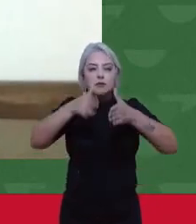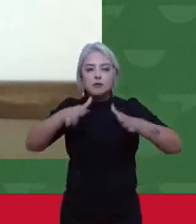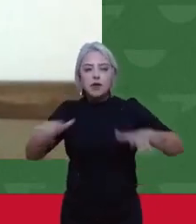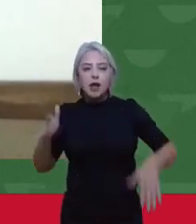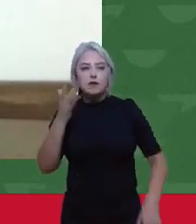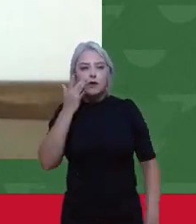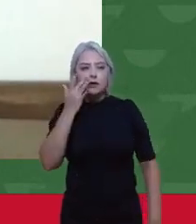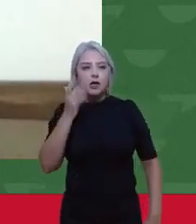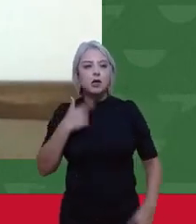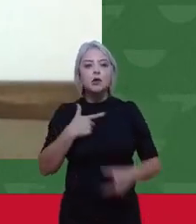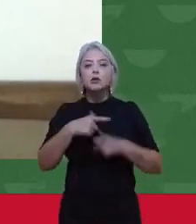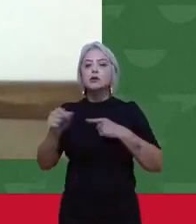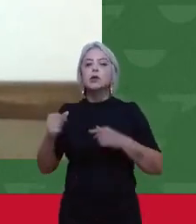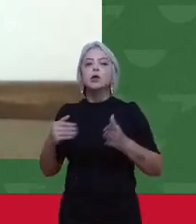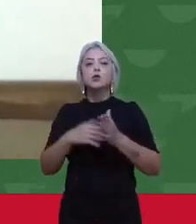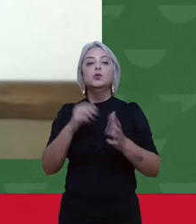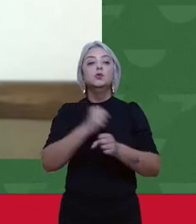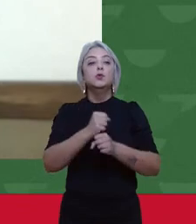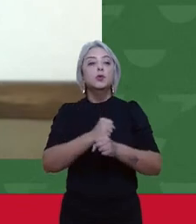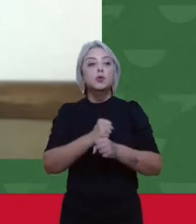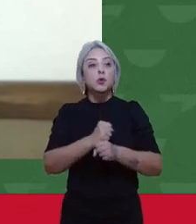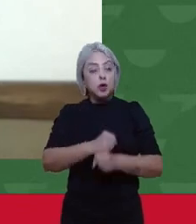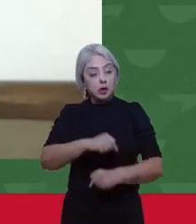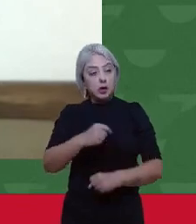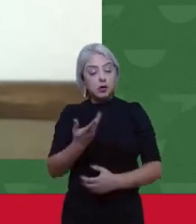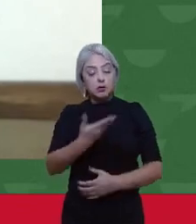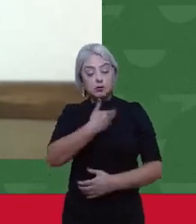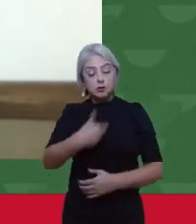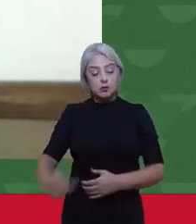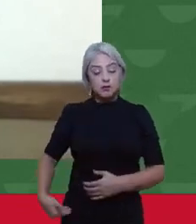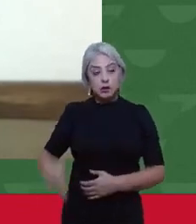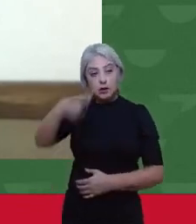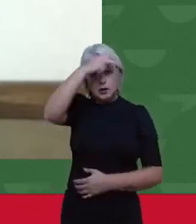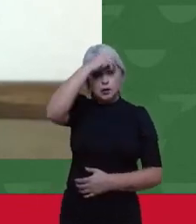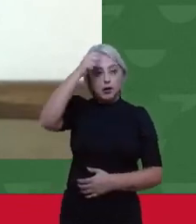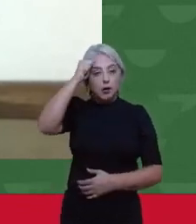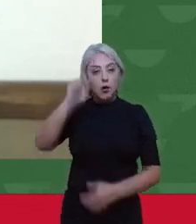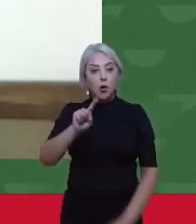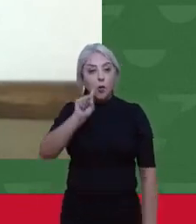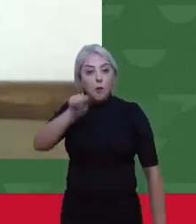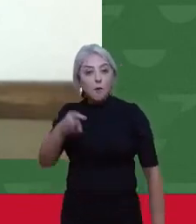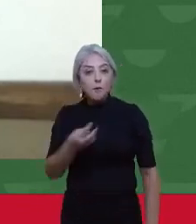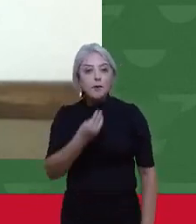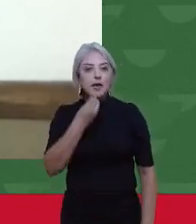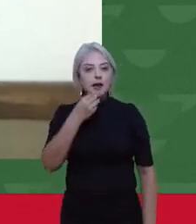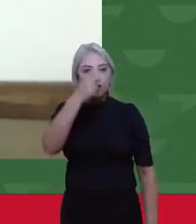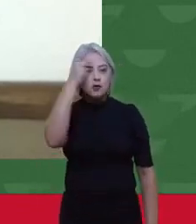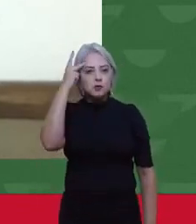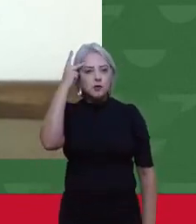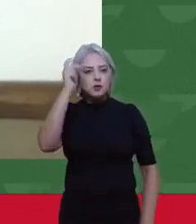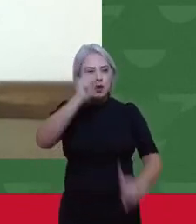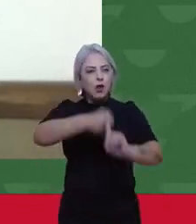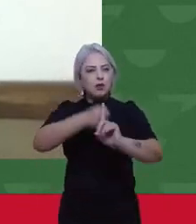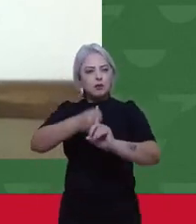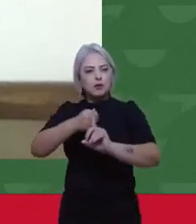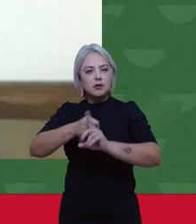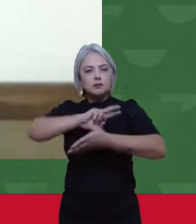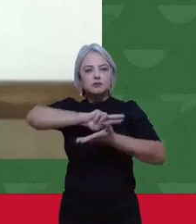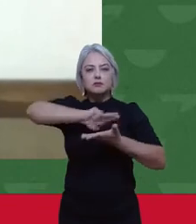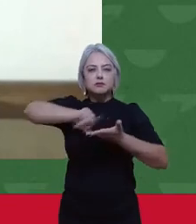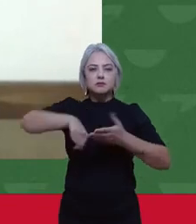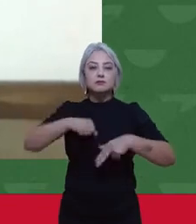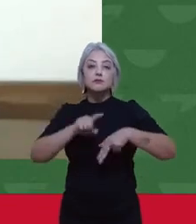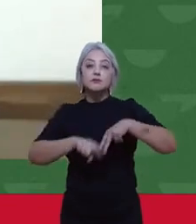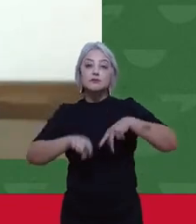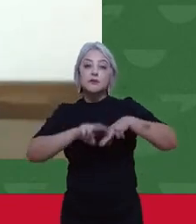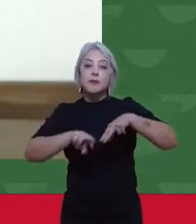E quando eu saí no último ano do governo na prefeitura, 1 milhão de pessoas reivindicando a diversidade